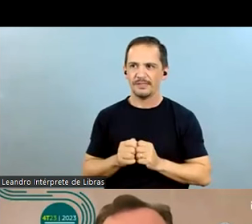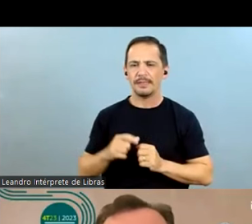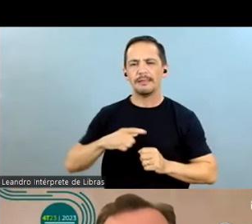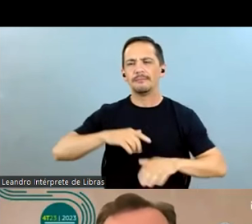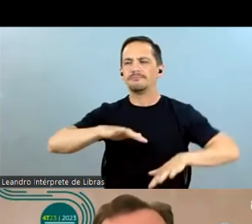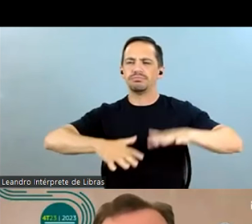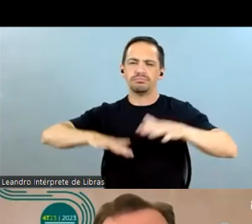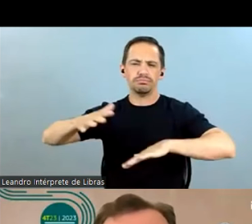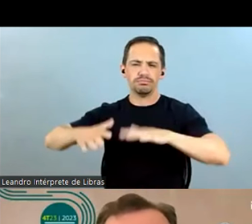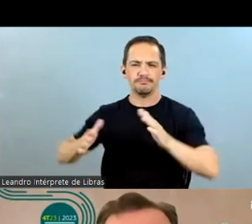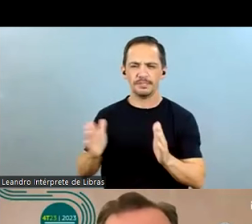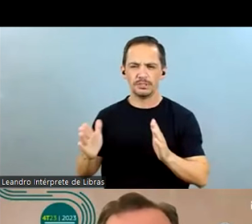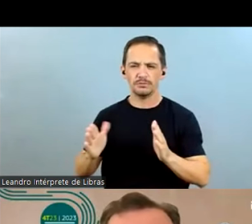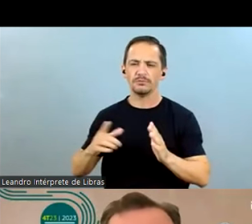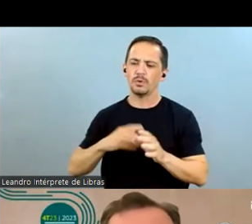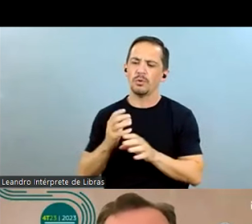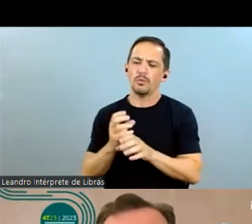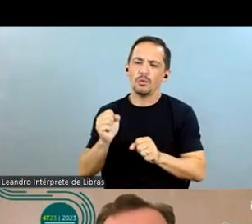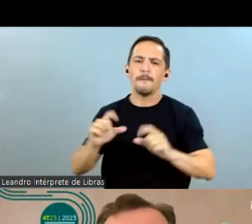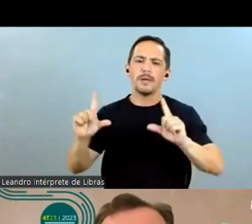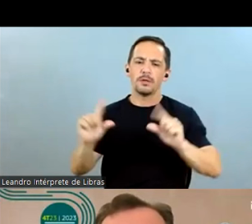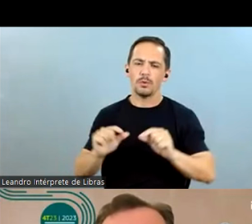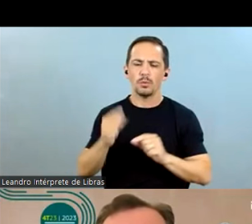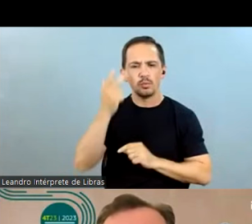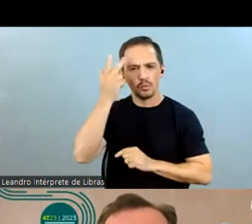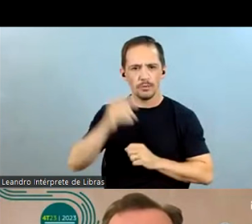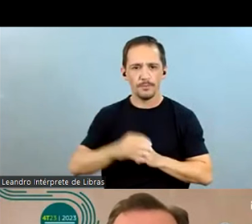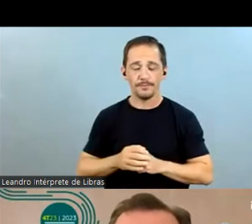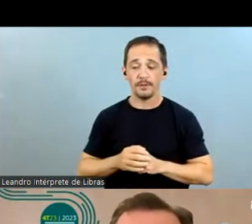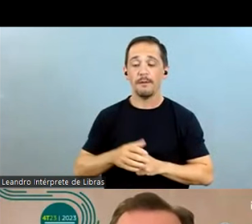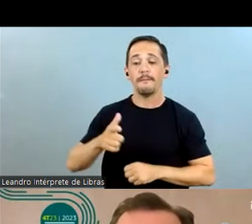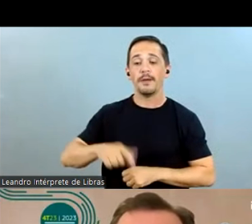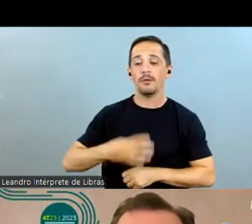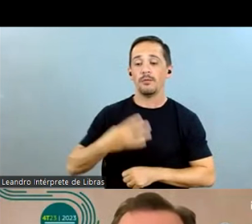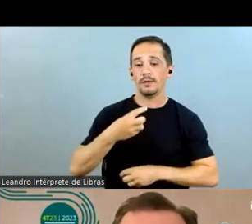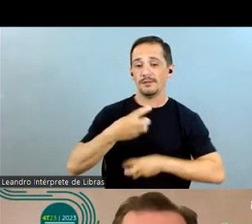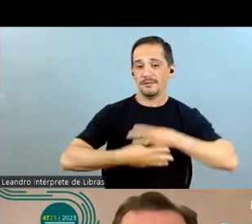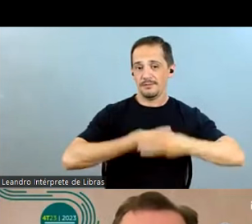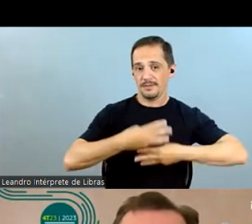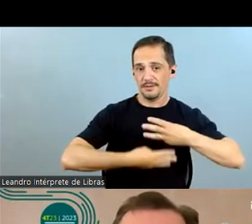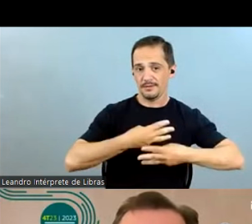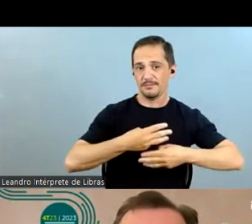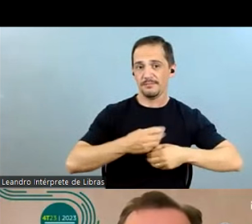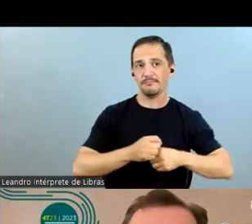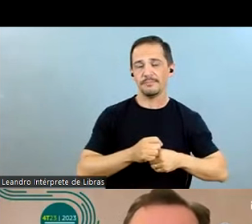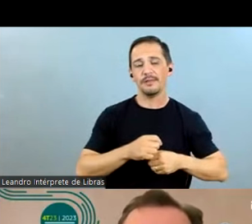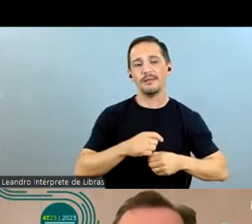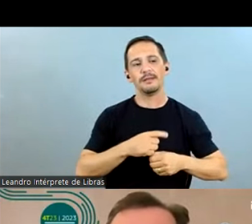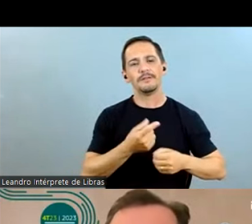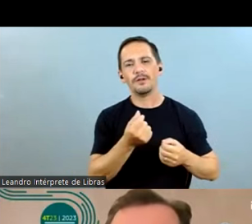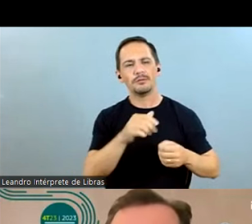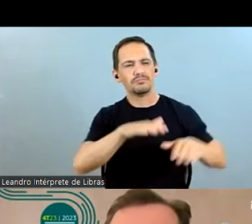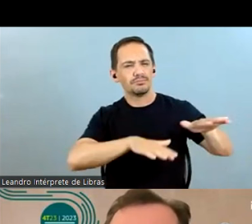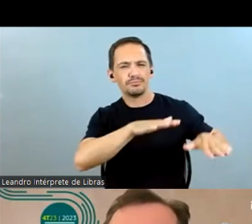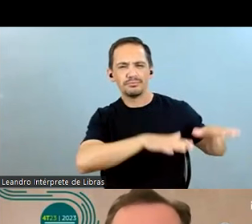faturamento um pouco menor no qu trimestre e em relação ao quarto trimestre em função eh da redução de preços que houve ao longo do ano